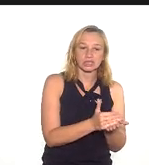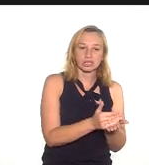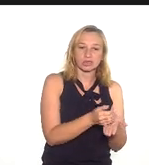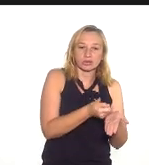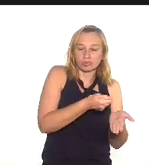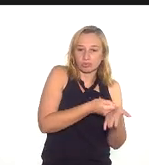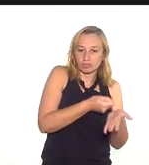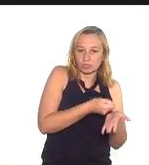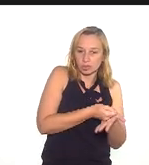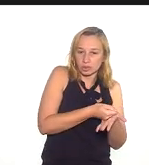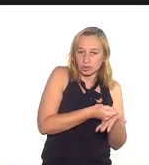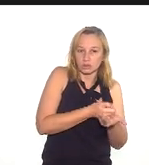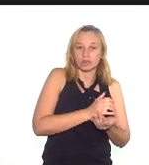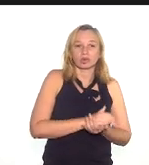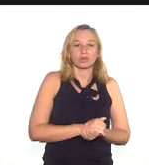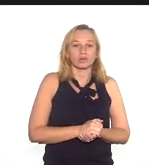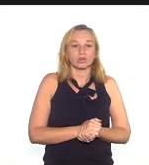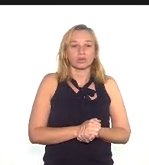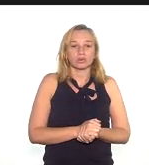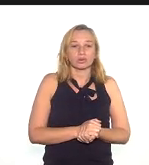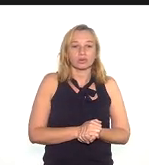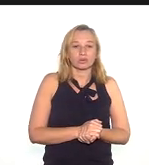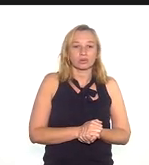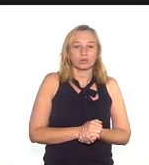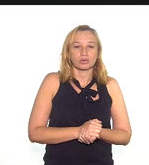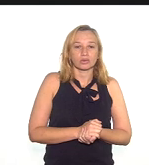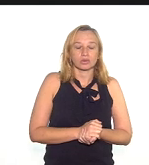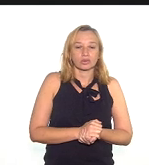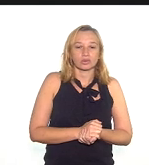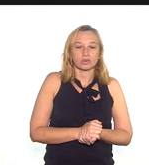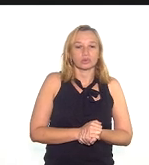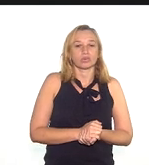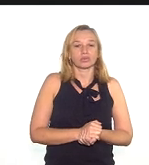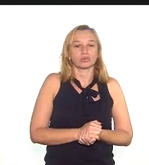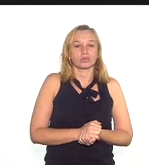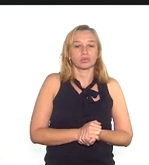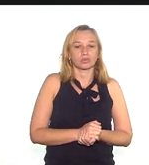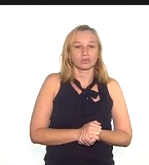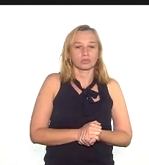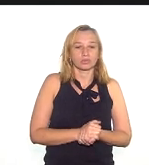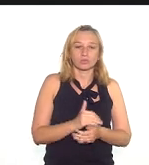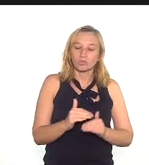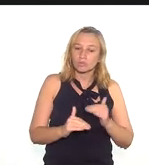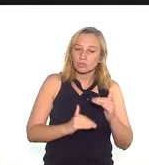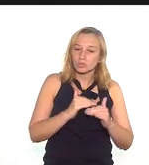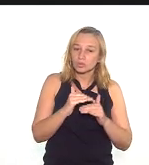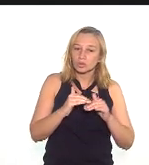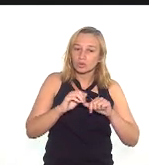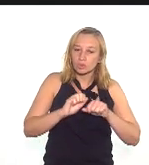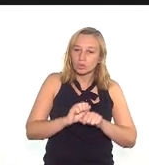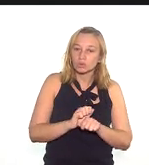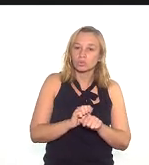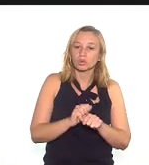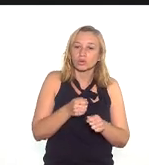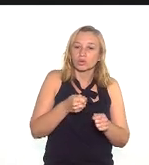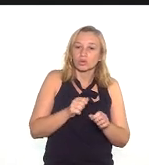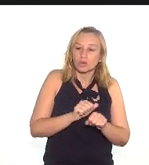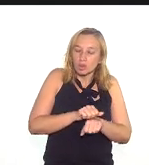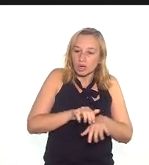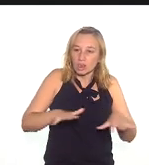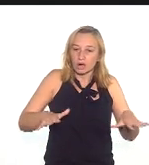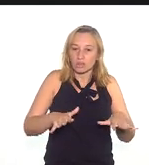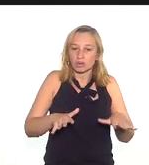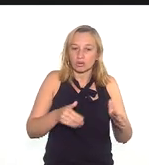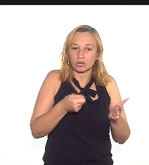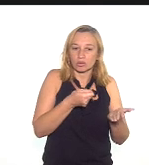obrigação, que isso traz uma especificidade ao processo de obrigações de investimento